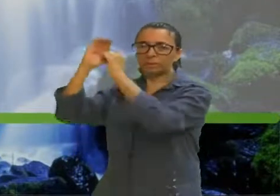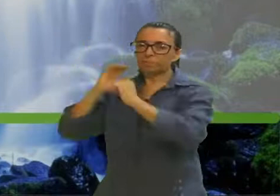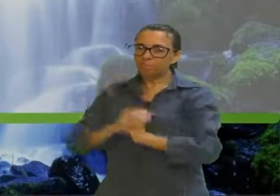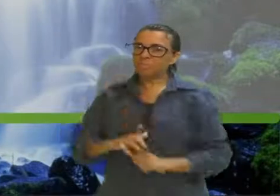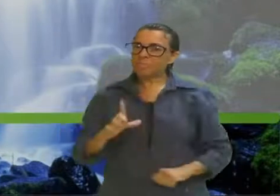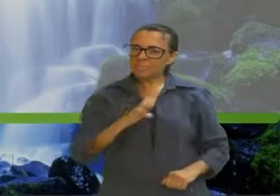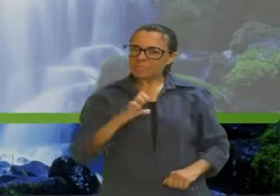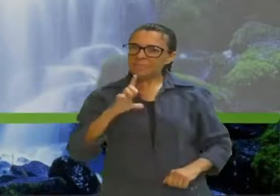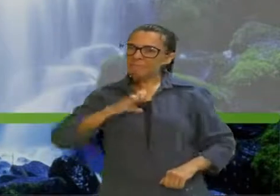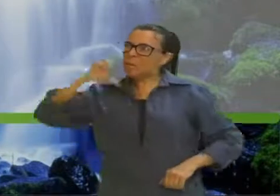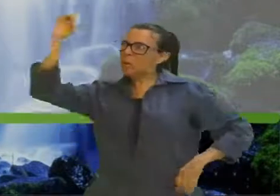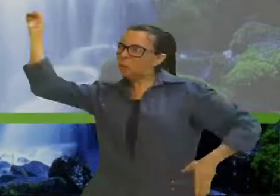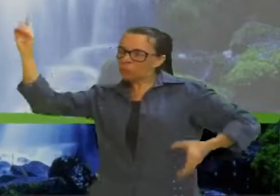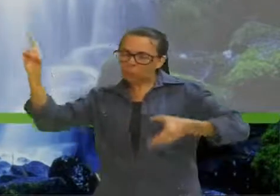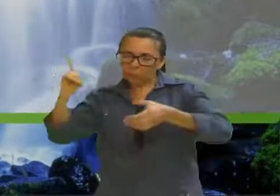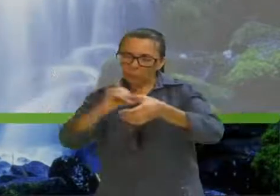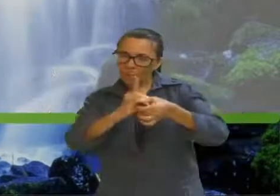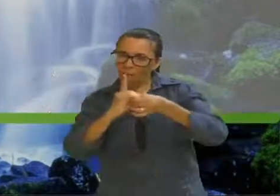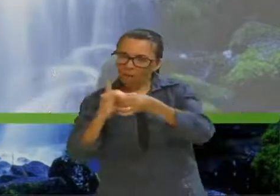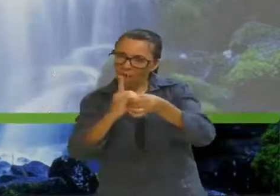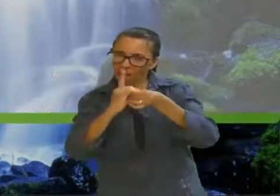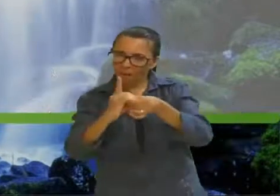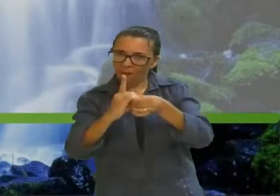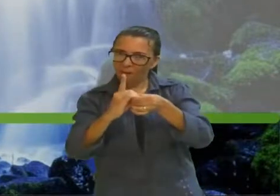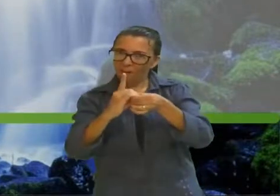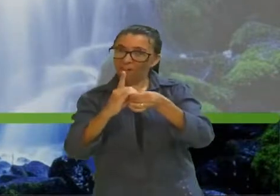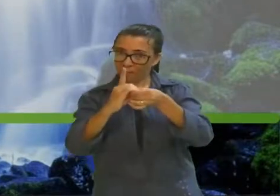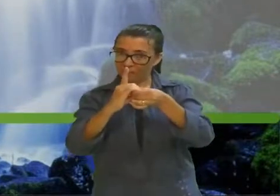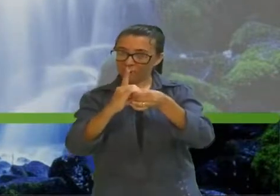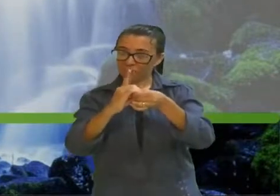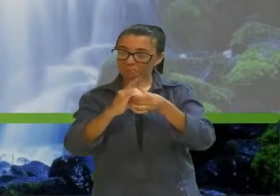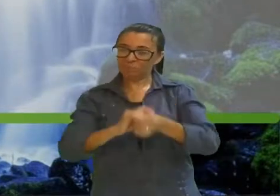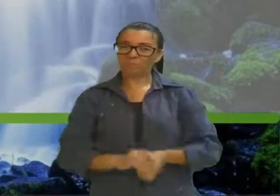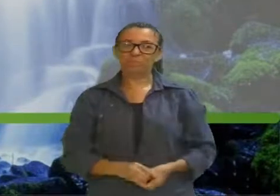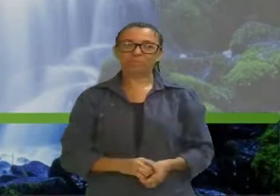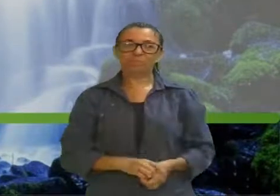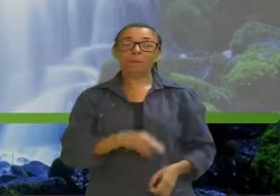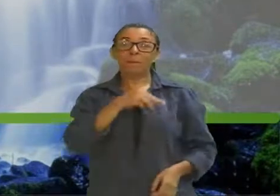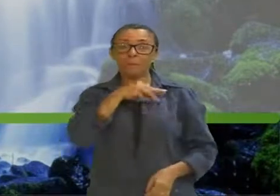Mateus 12,50. Vou ler para os irmãos aqui o que Jesus falou.